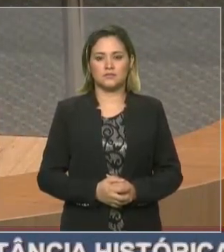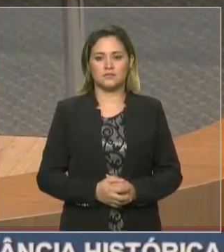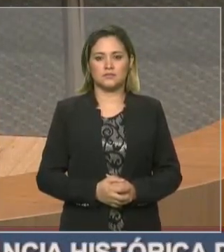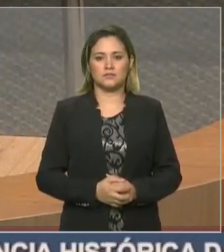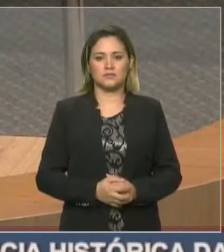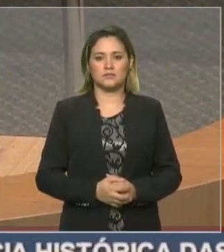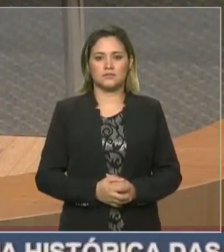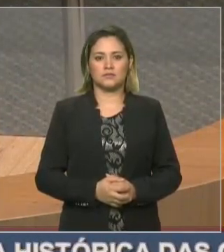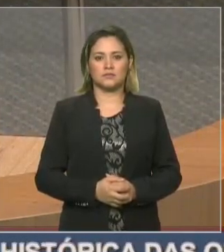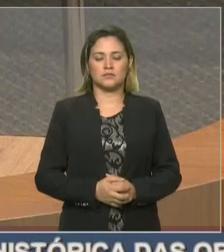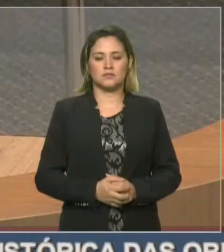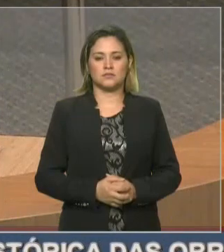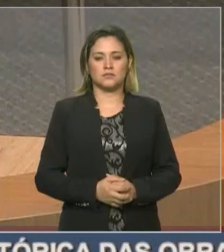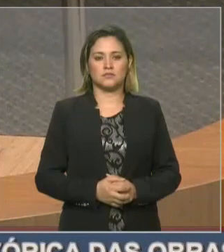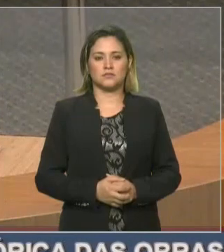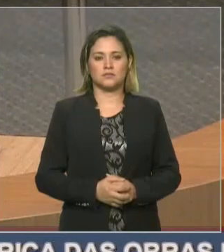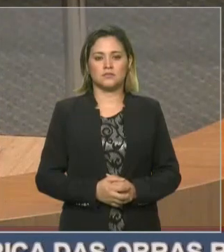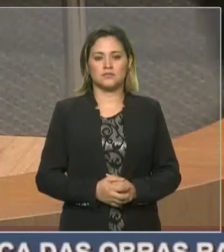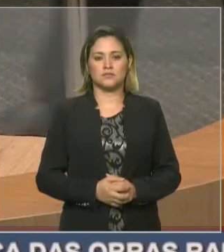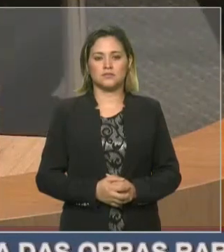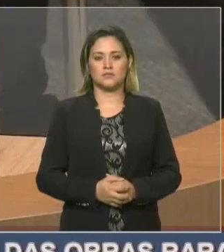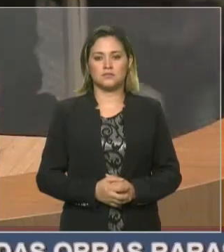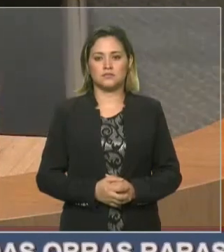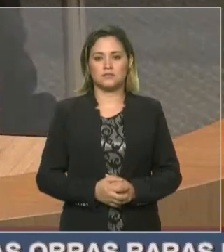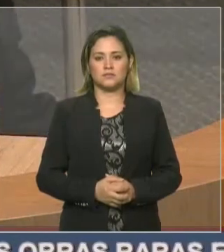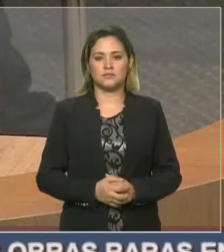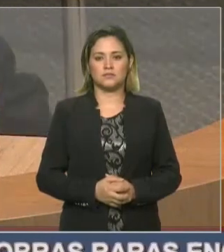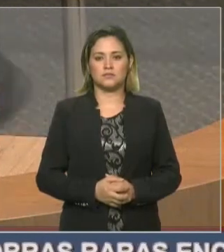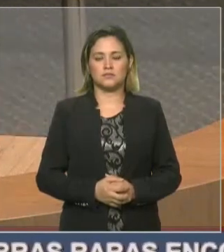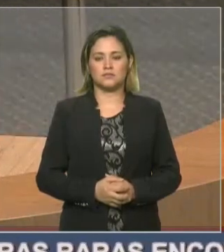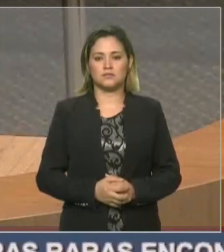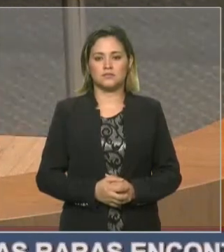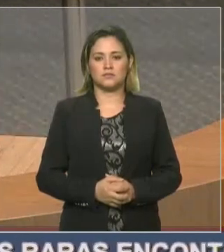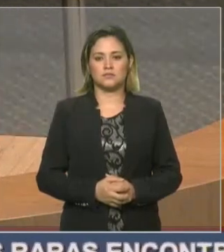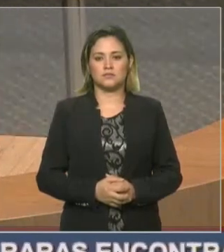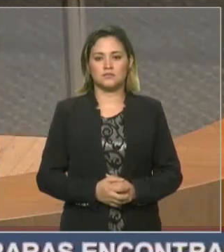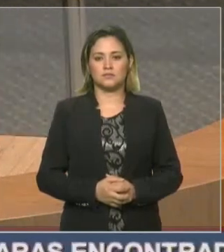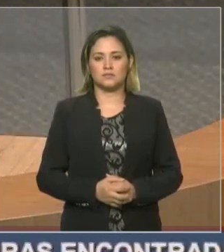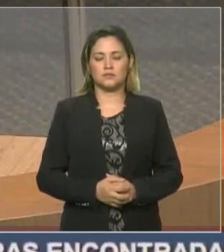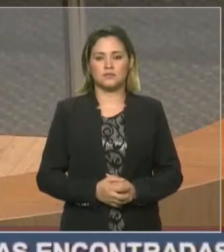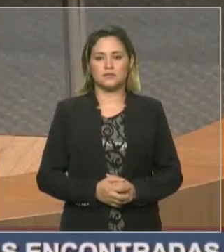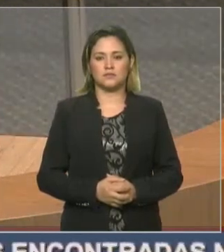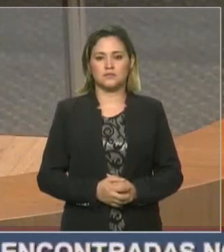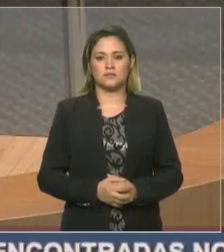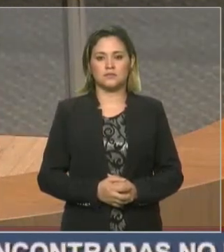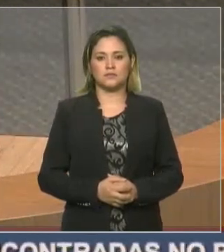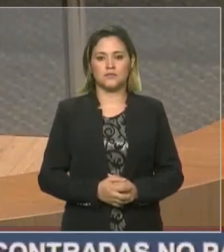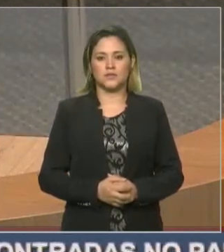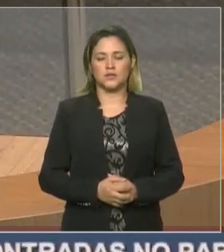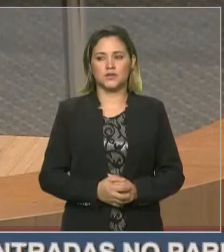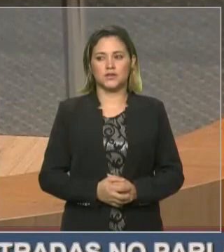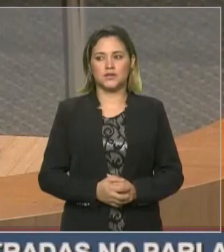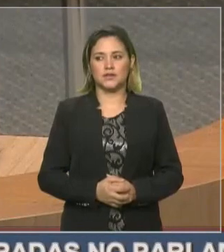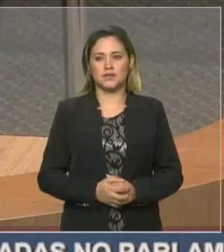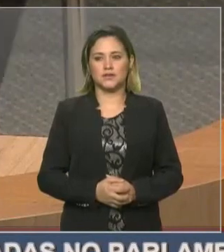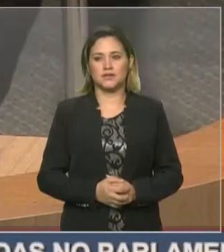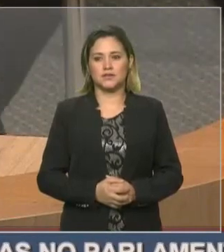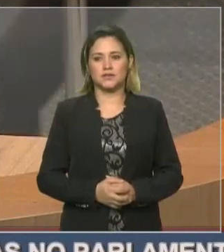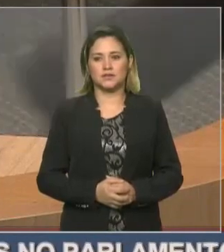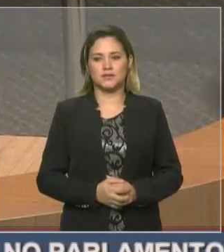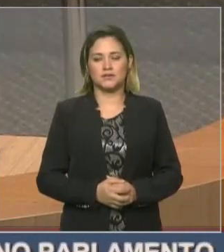para mim, o maior escritor regionalista do Brasil, modernidade,